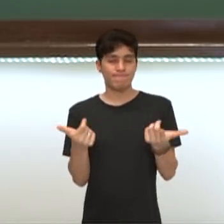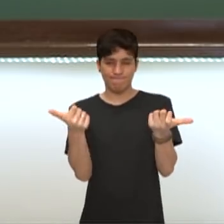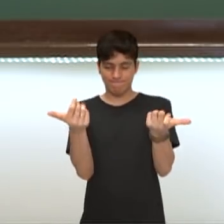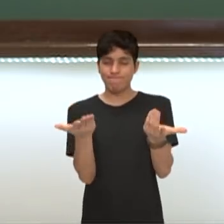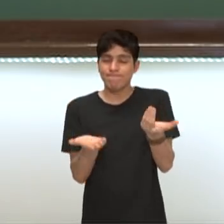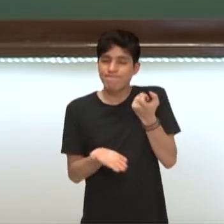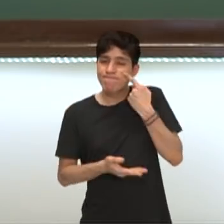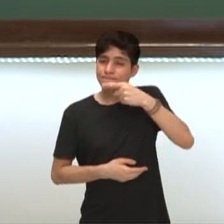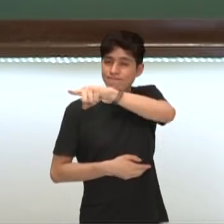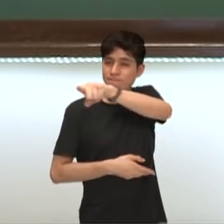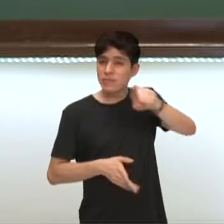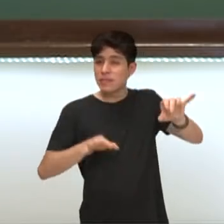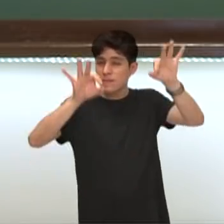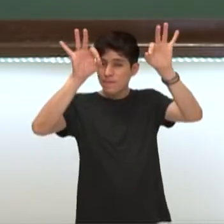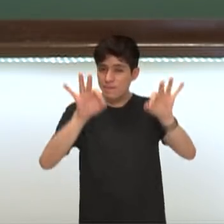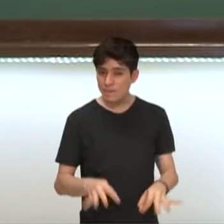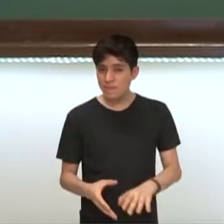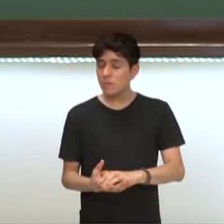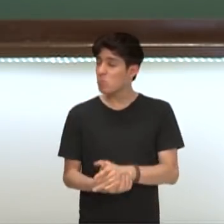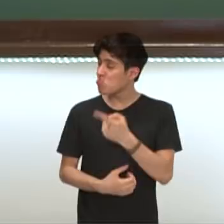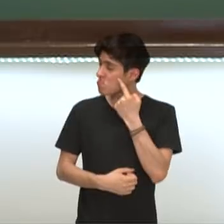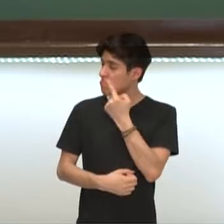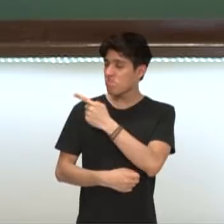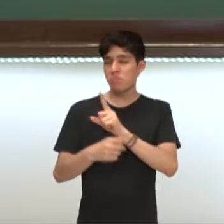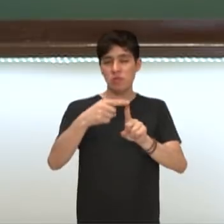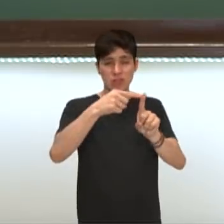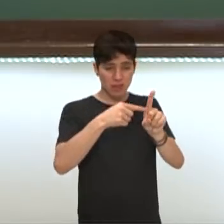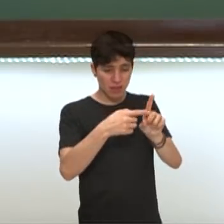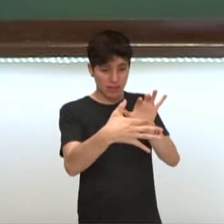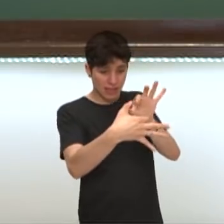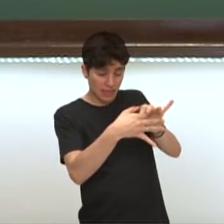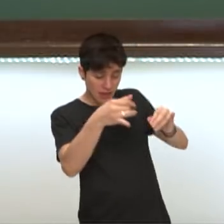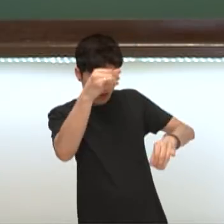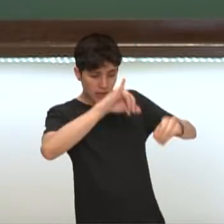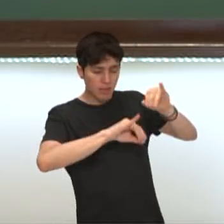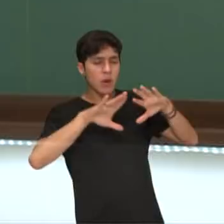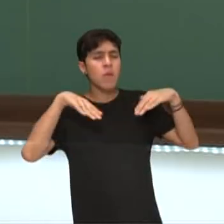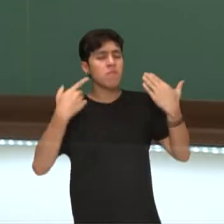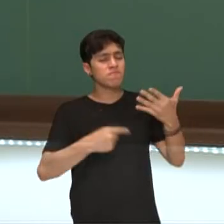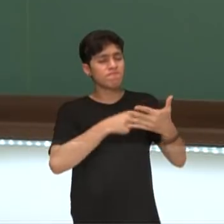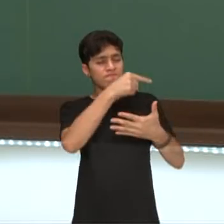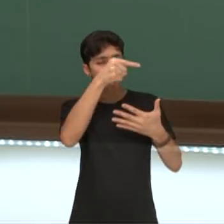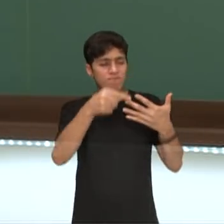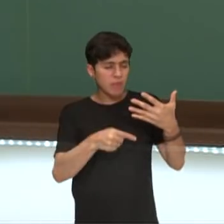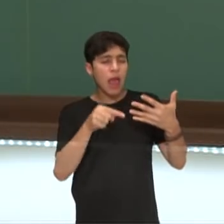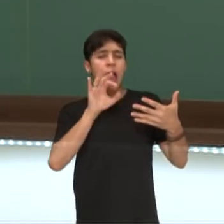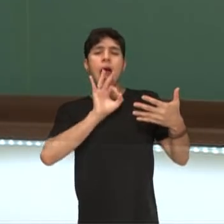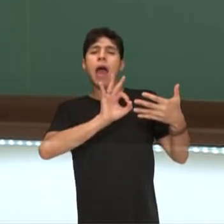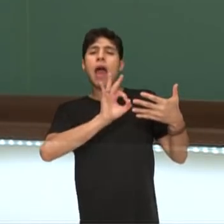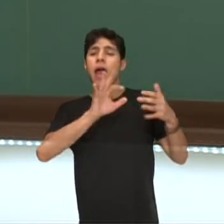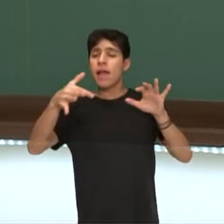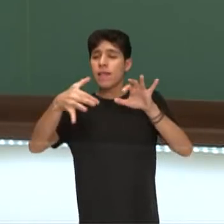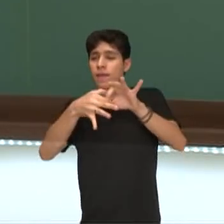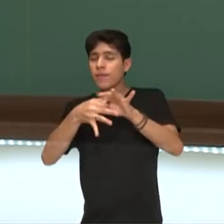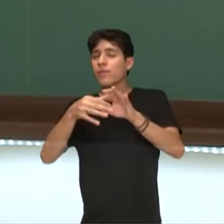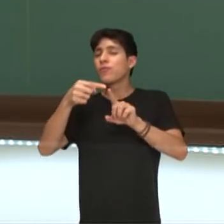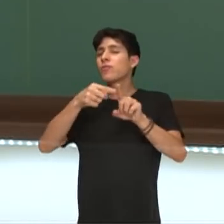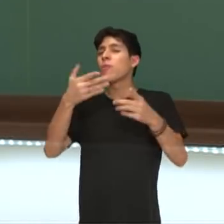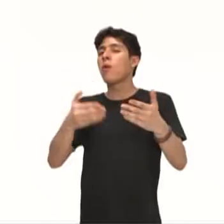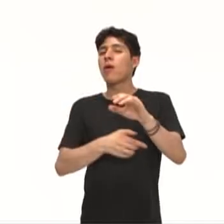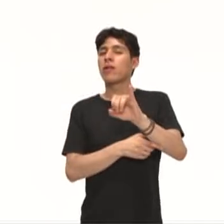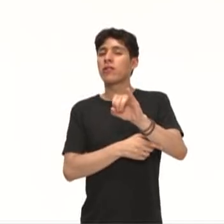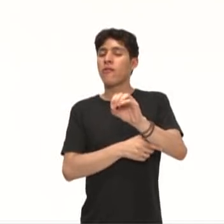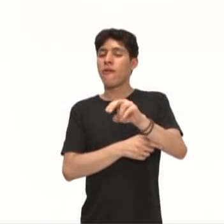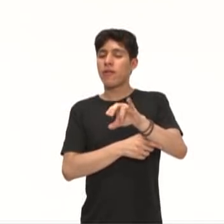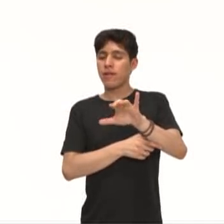Vamos ver se vocês acertaram então, gente? Considerando os tipos de ligação química, né, qual deles representa um tipo de ligação iônica? Então nós